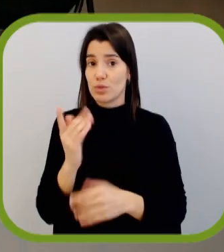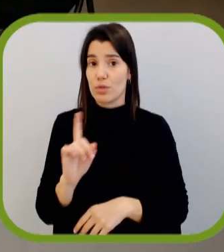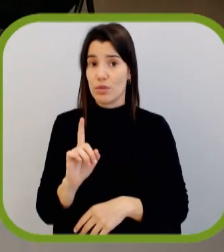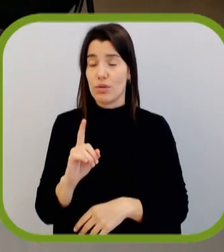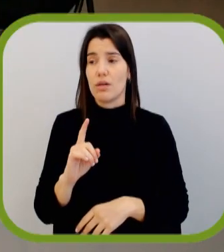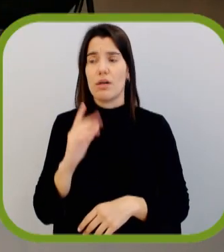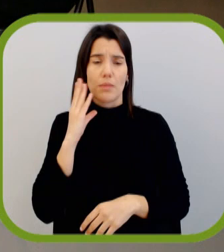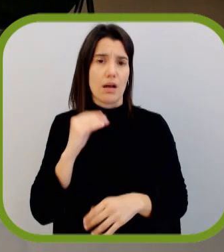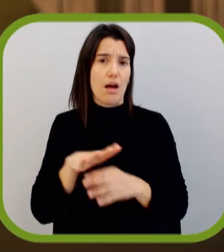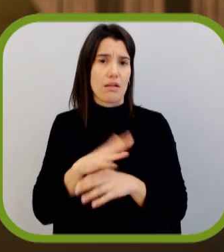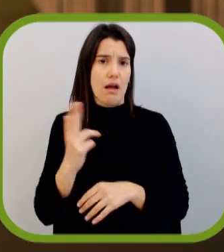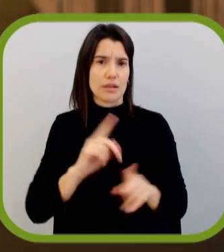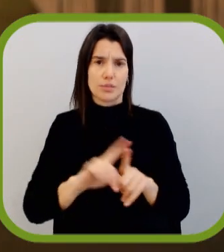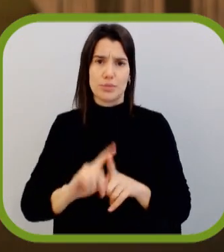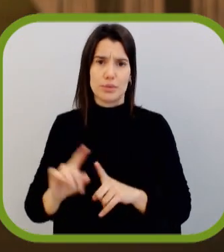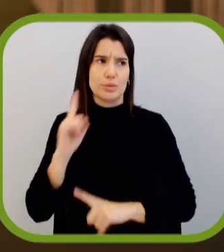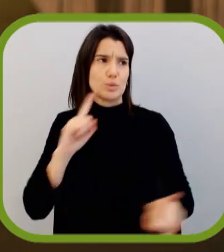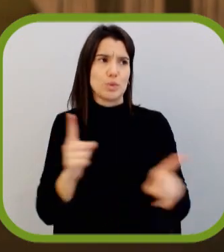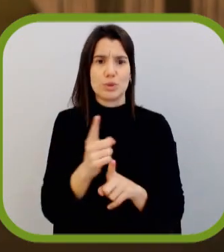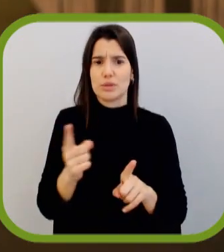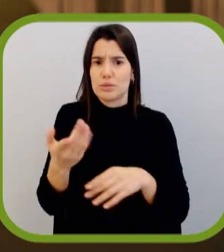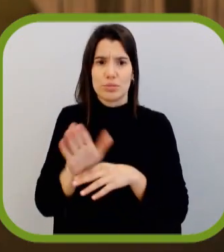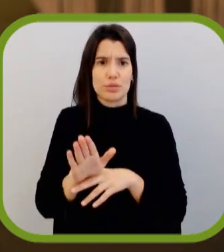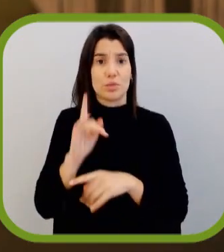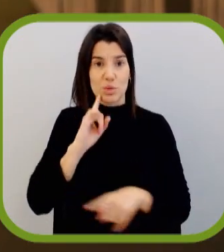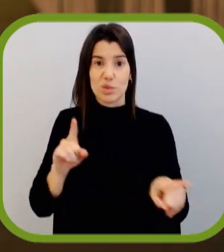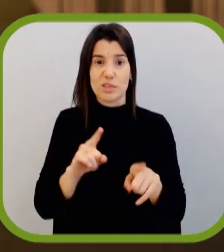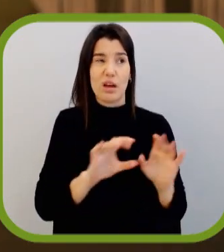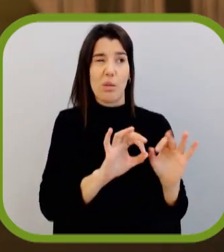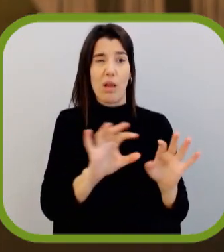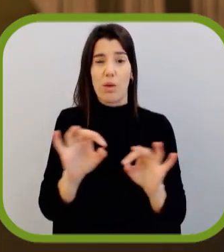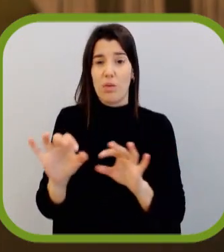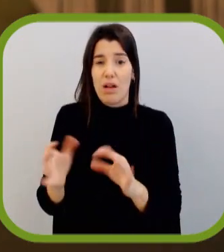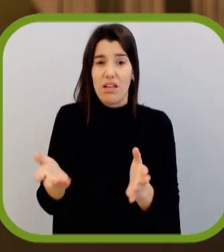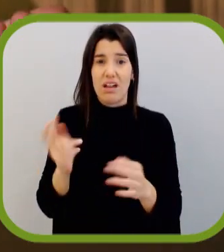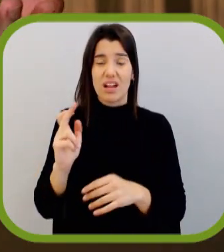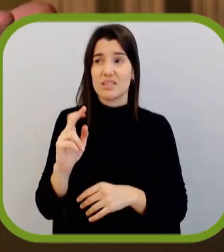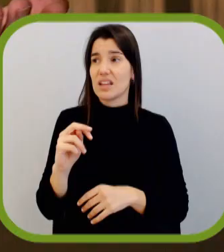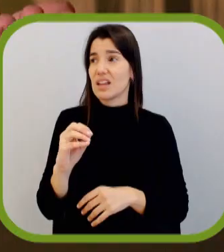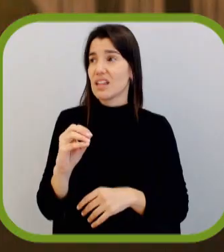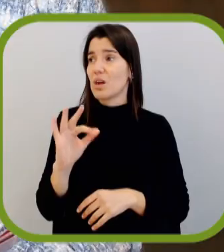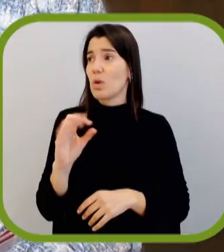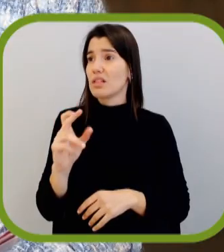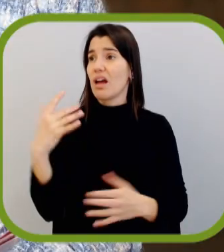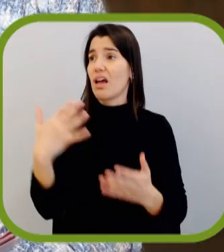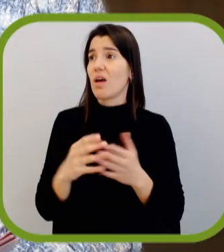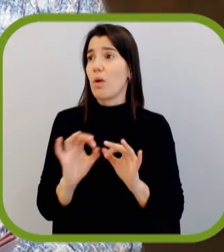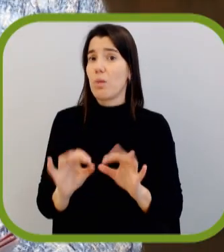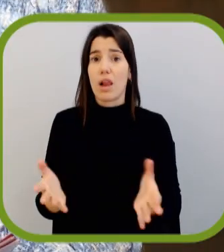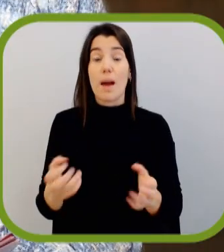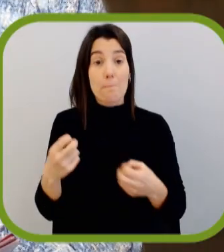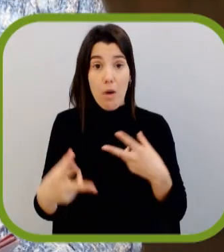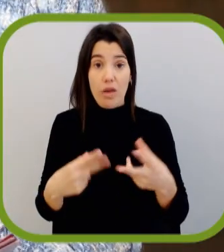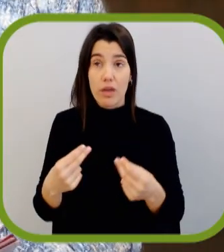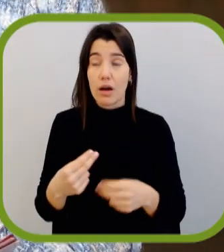que em vários campos da arte, a música, por exemplo, as músicas são iguais há 30, 40 anos. A moda,